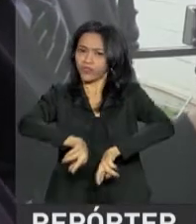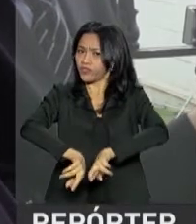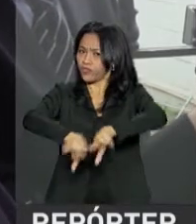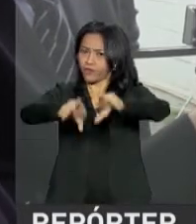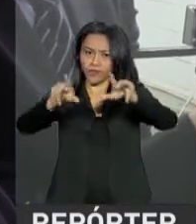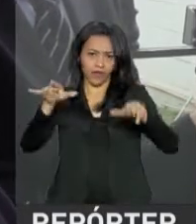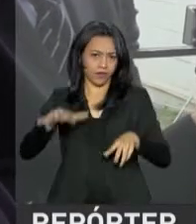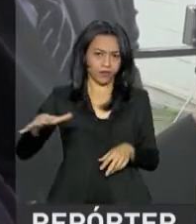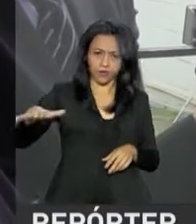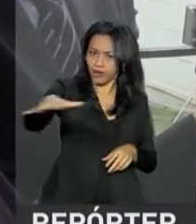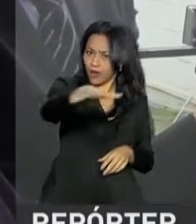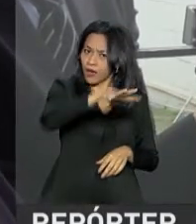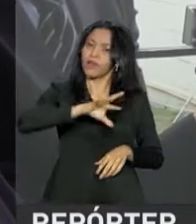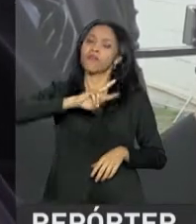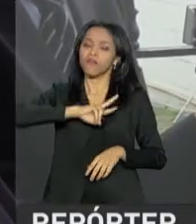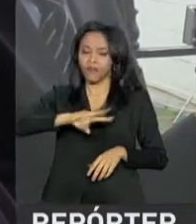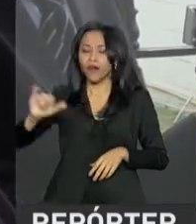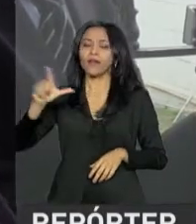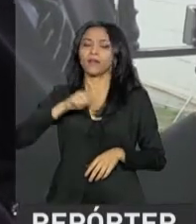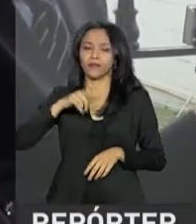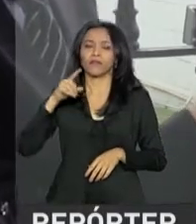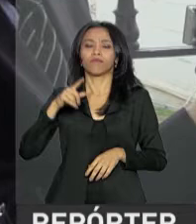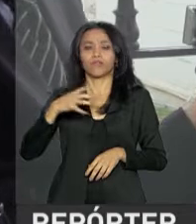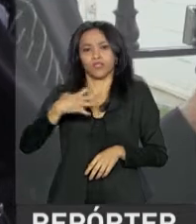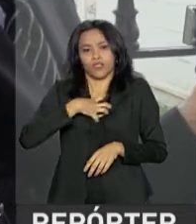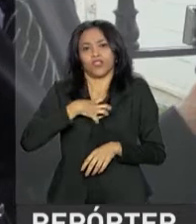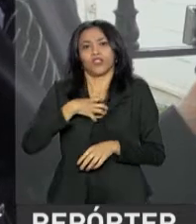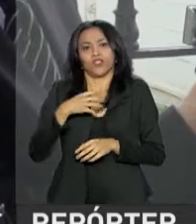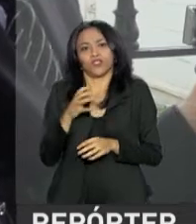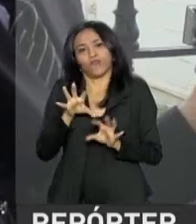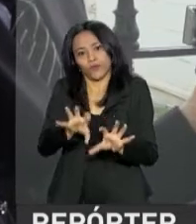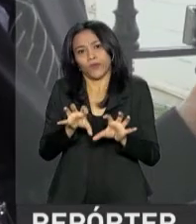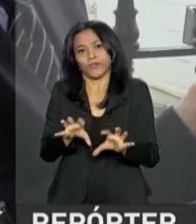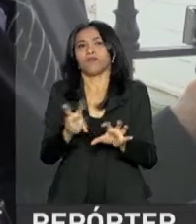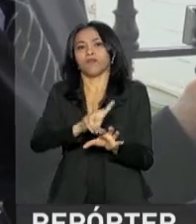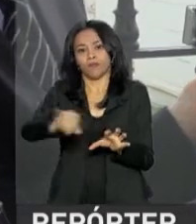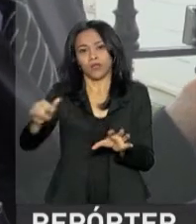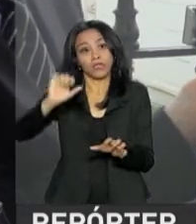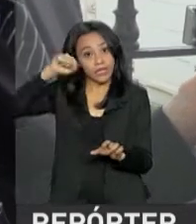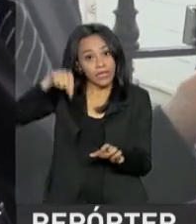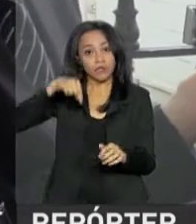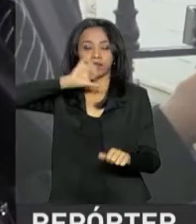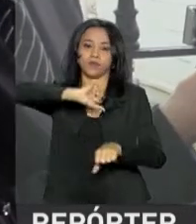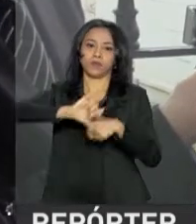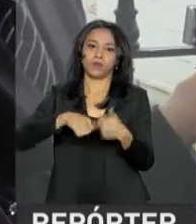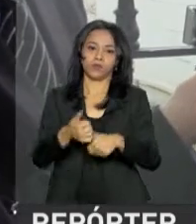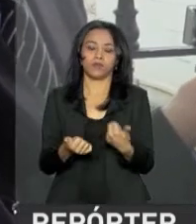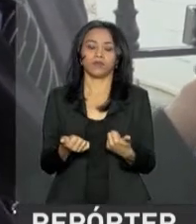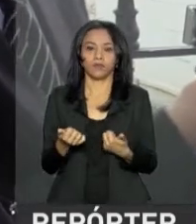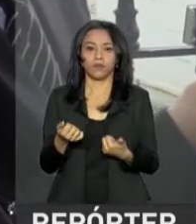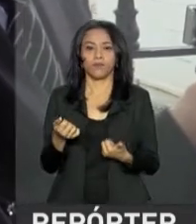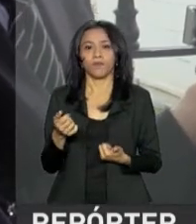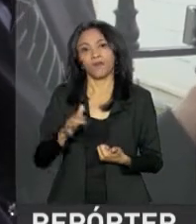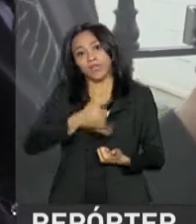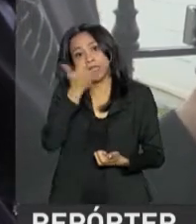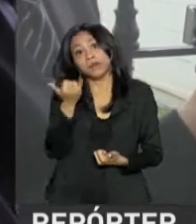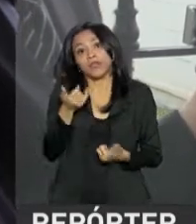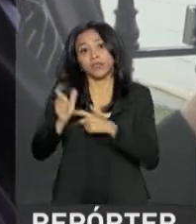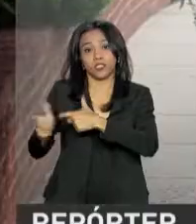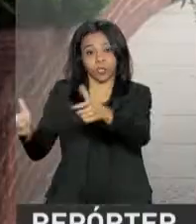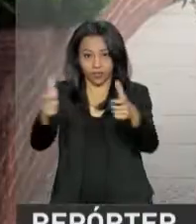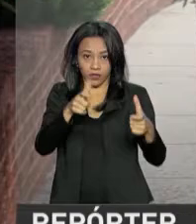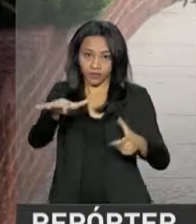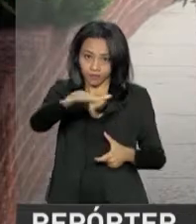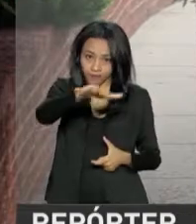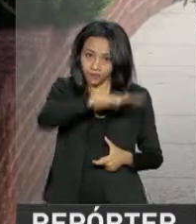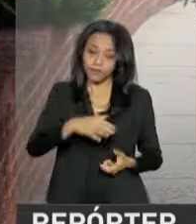ser afetadas de maneira diferente, porque inclusive a tributação passa a depender do nível de rentabilidade de cada setor, de cada empresa.